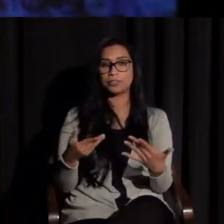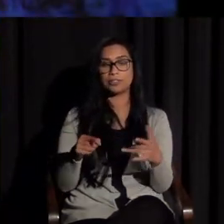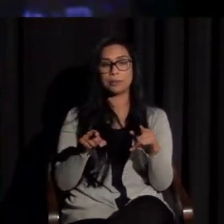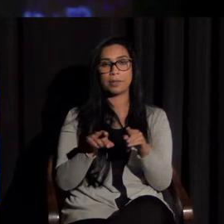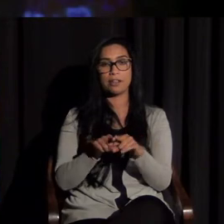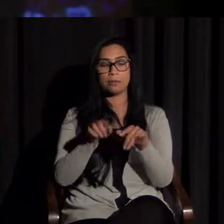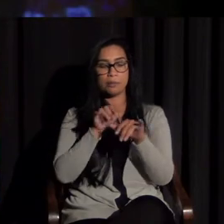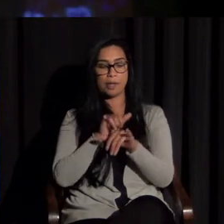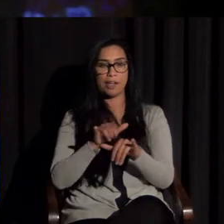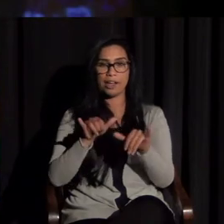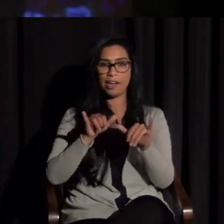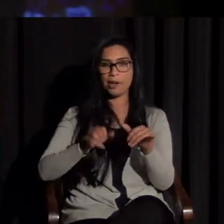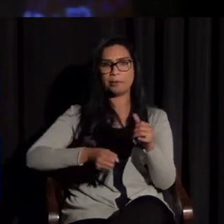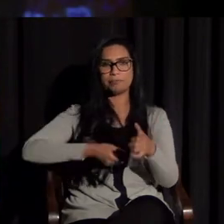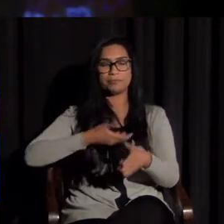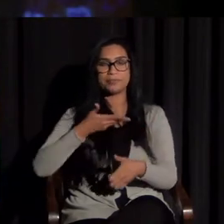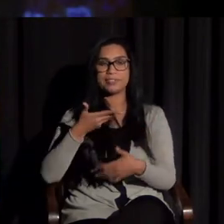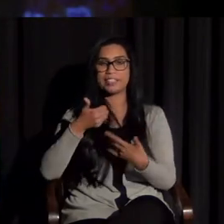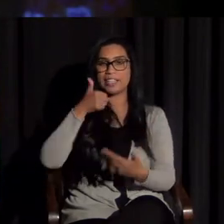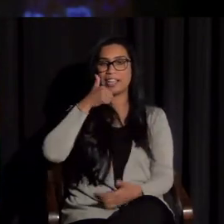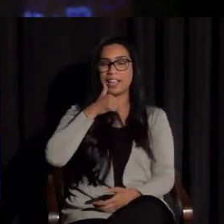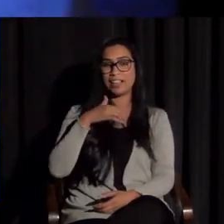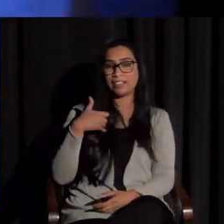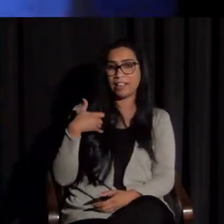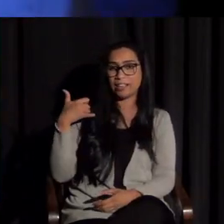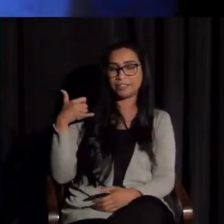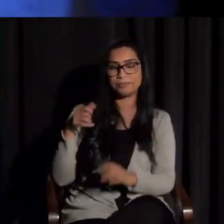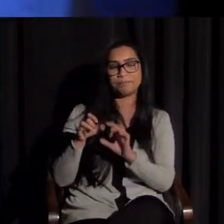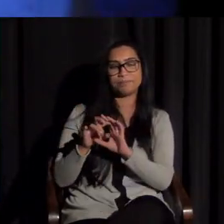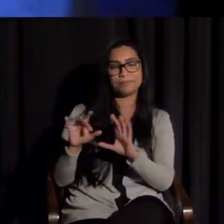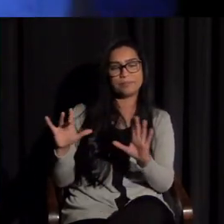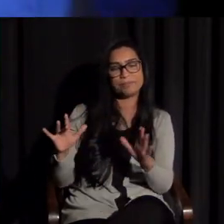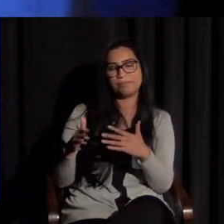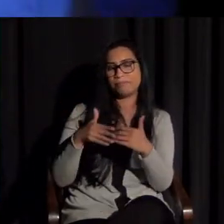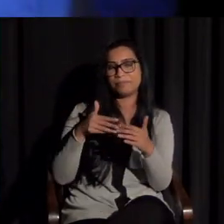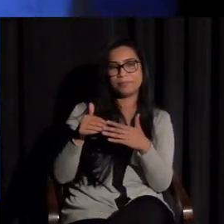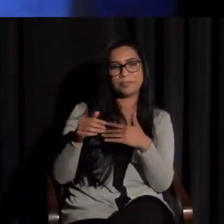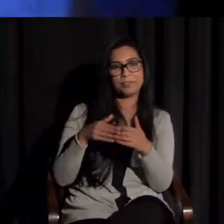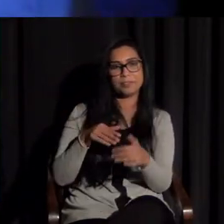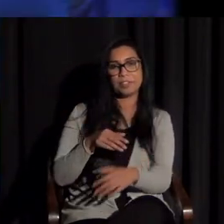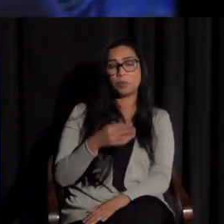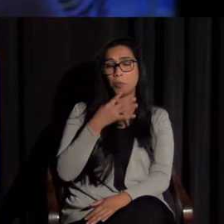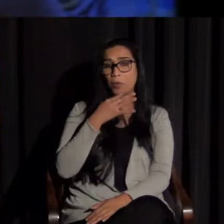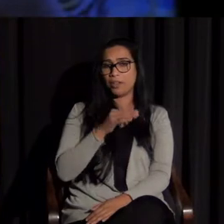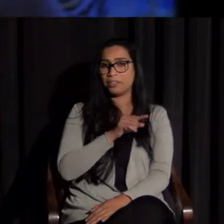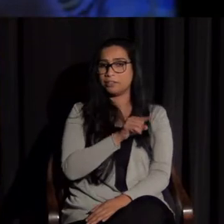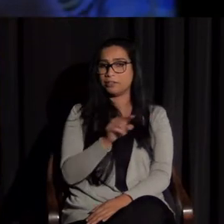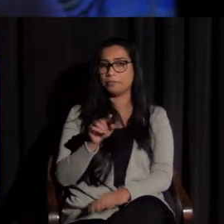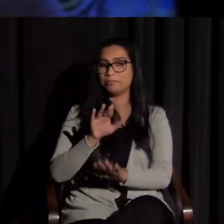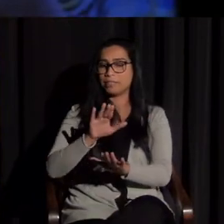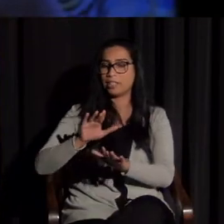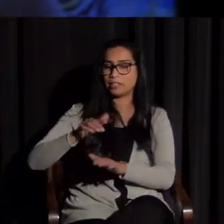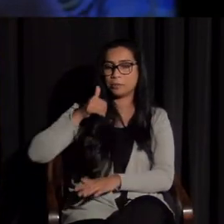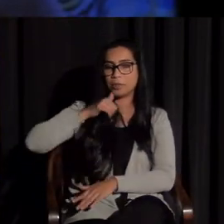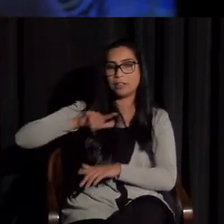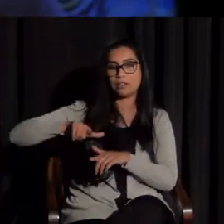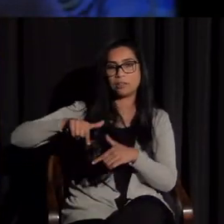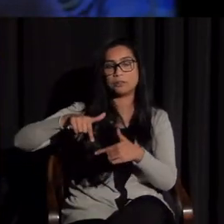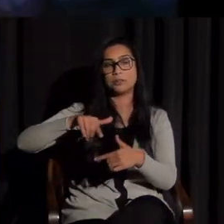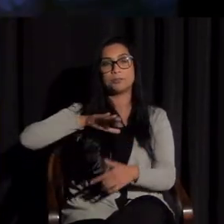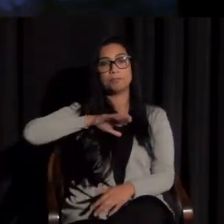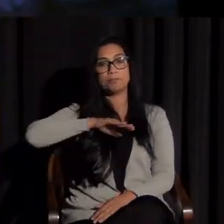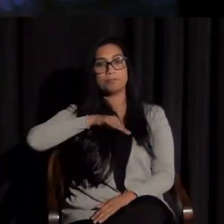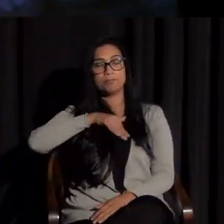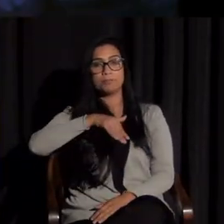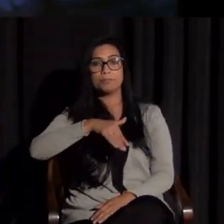as mulheres, não importa a sua idade nem também quem você é. Mulher de luta, mulher